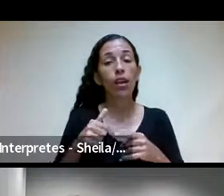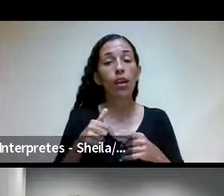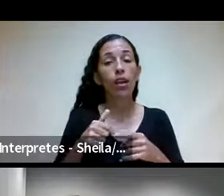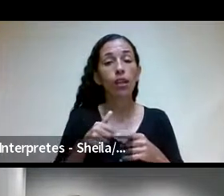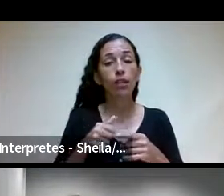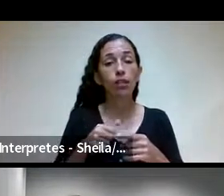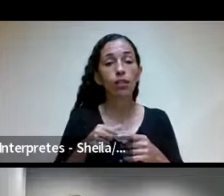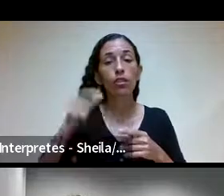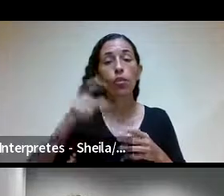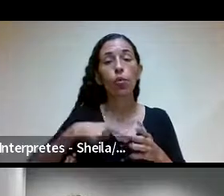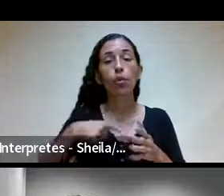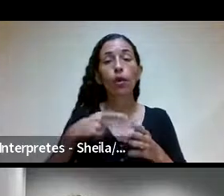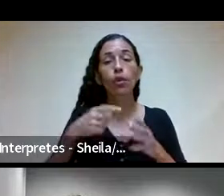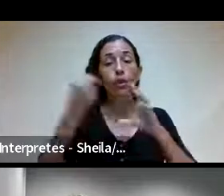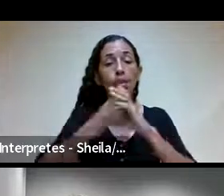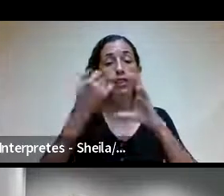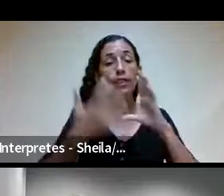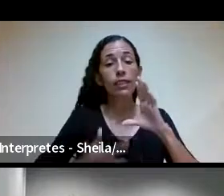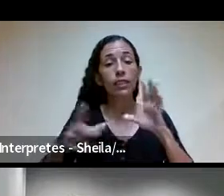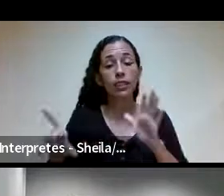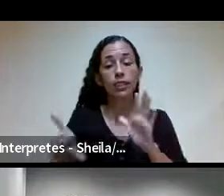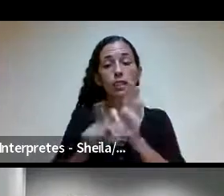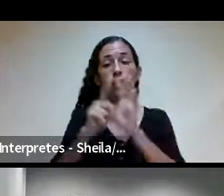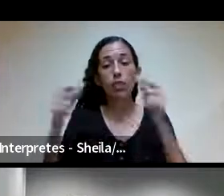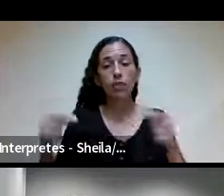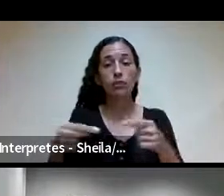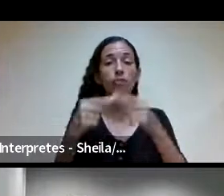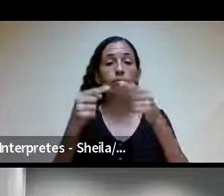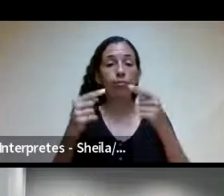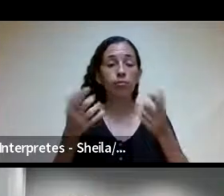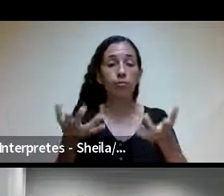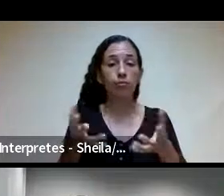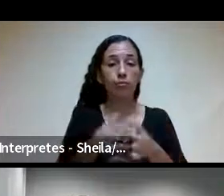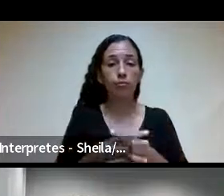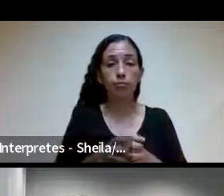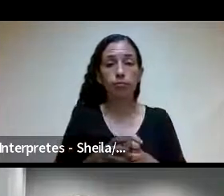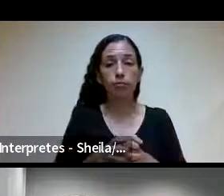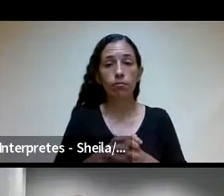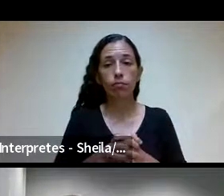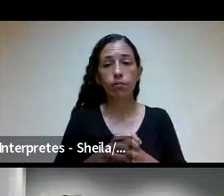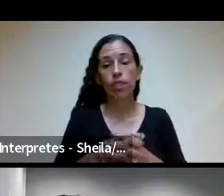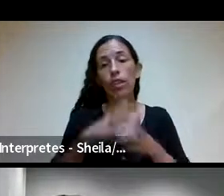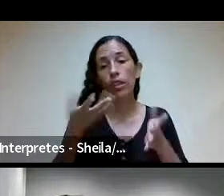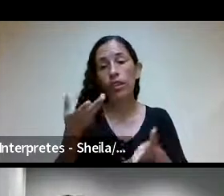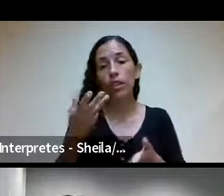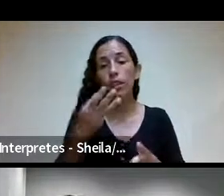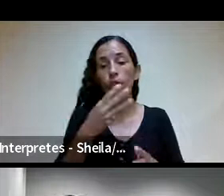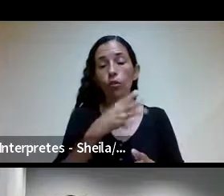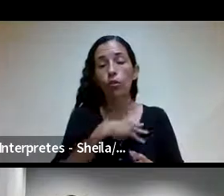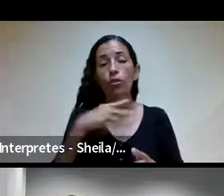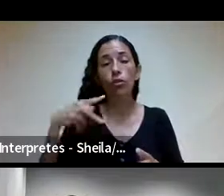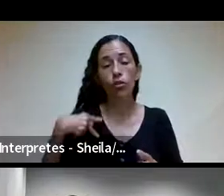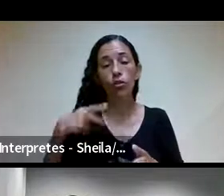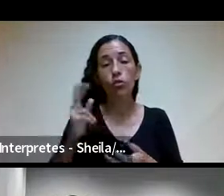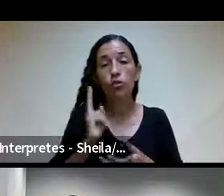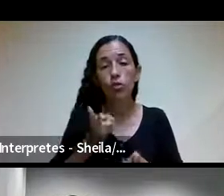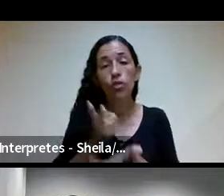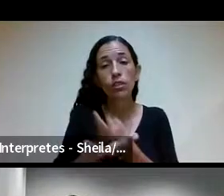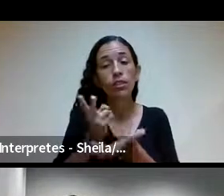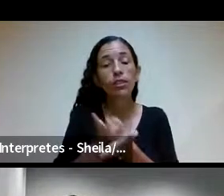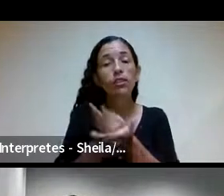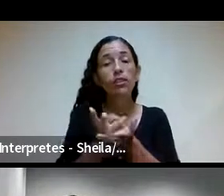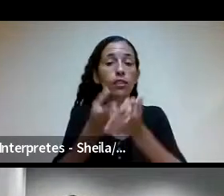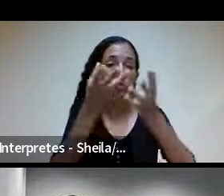estão preenchidos e a manifestação do Ministério Público, como de costume, é a favor